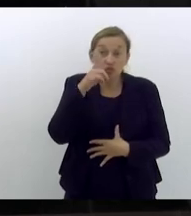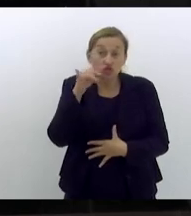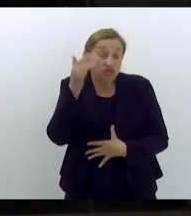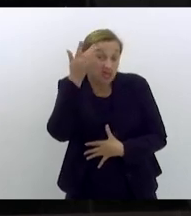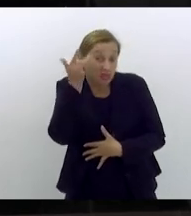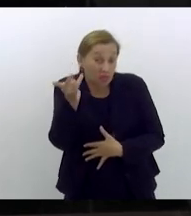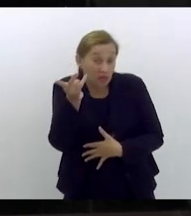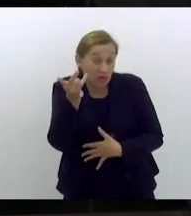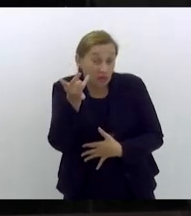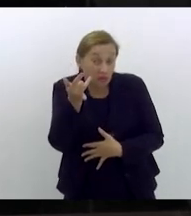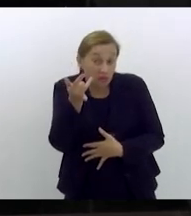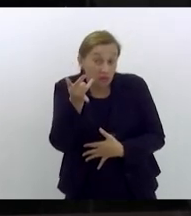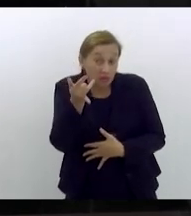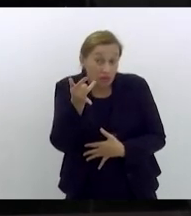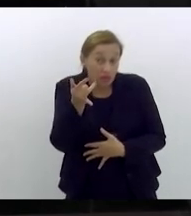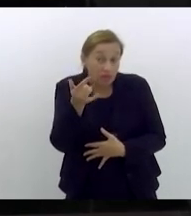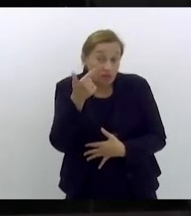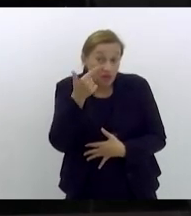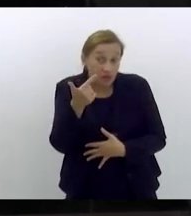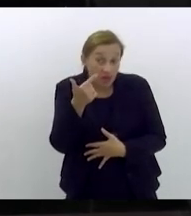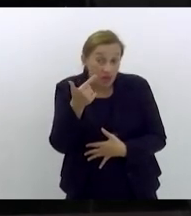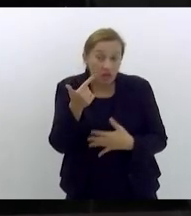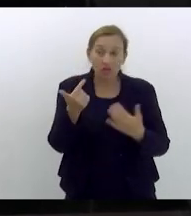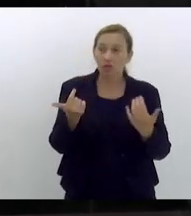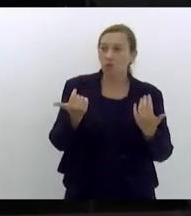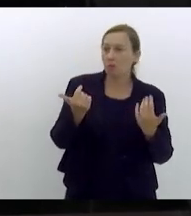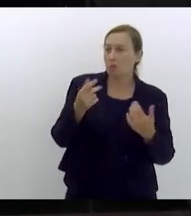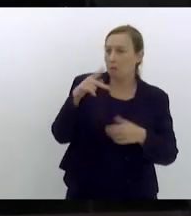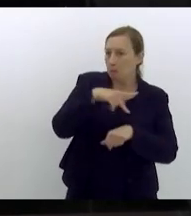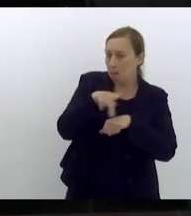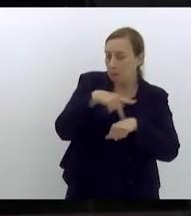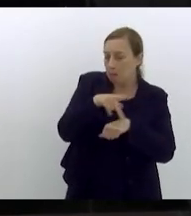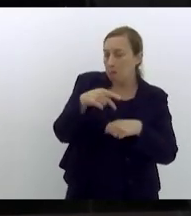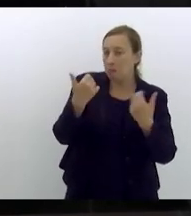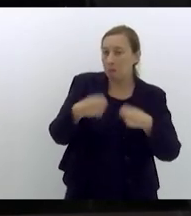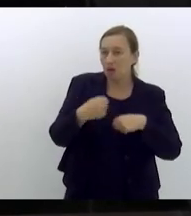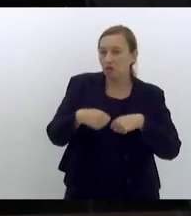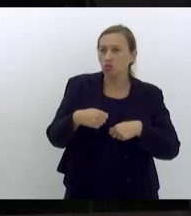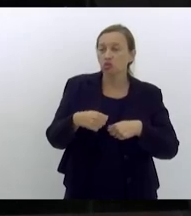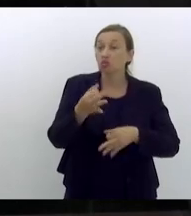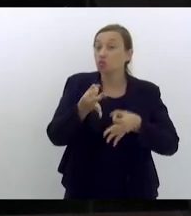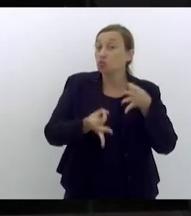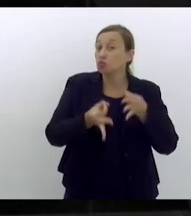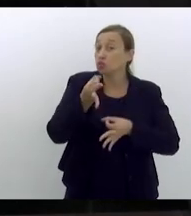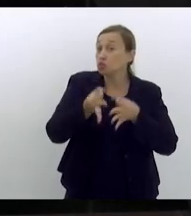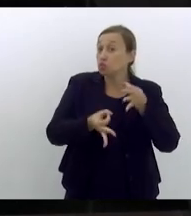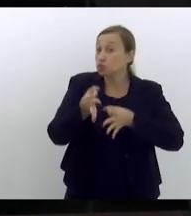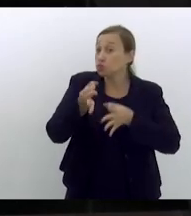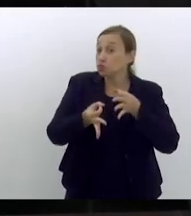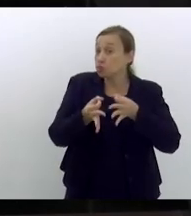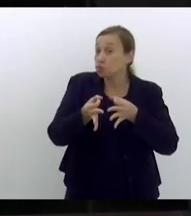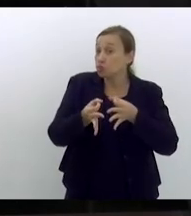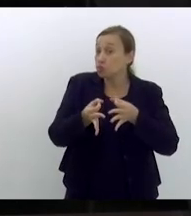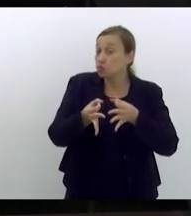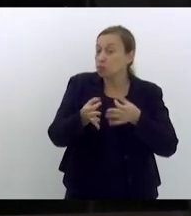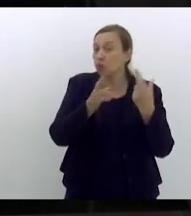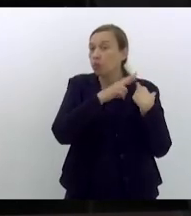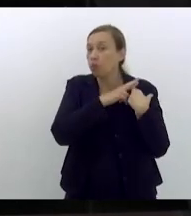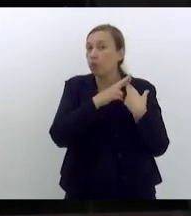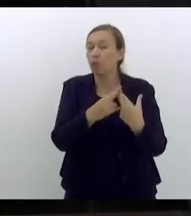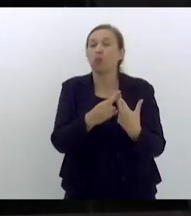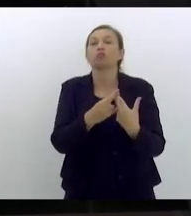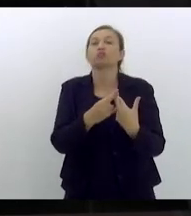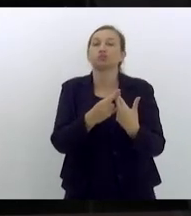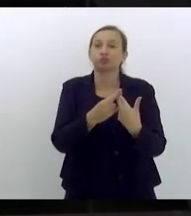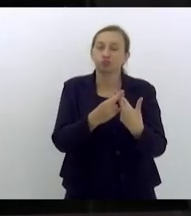vai trazer o que esse país tanto precisa que a justiça justiça e responsabilização